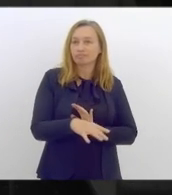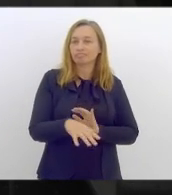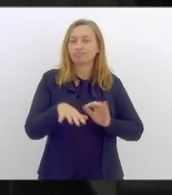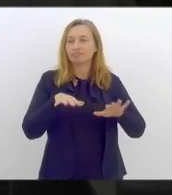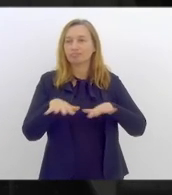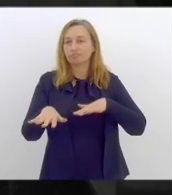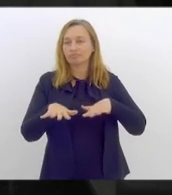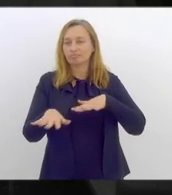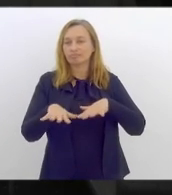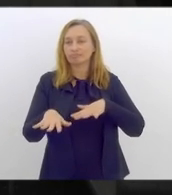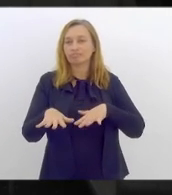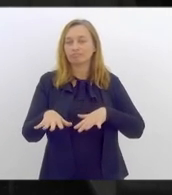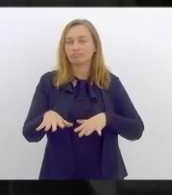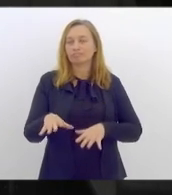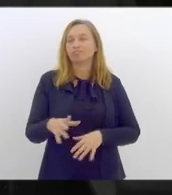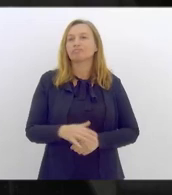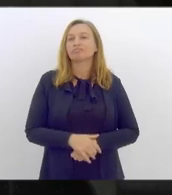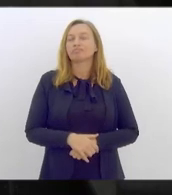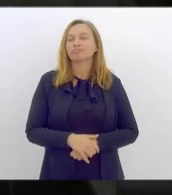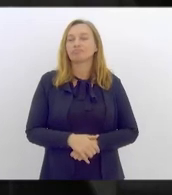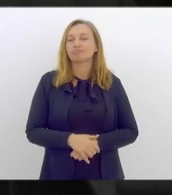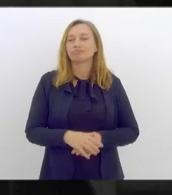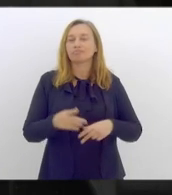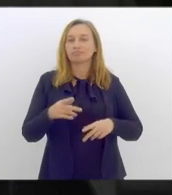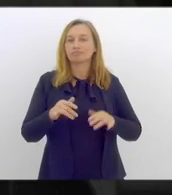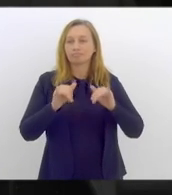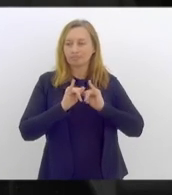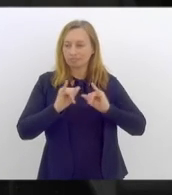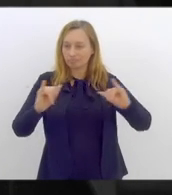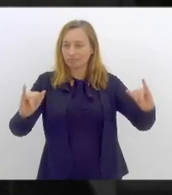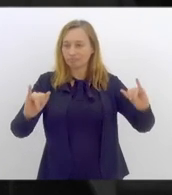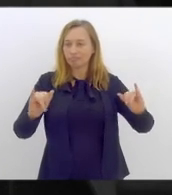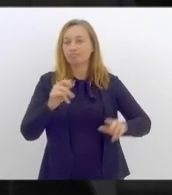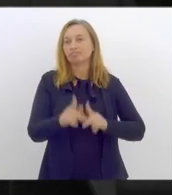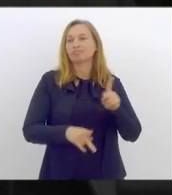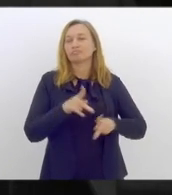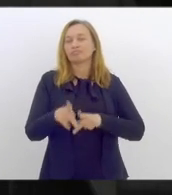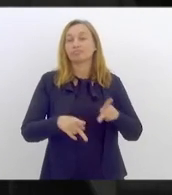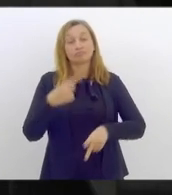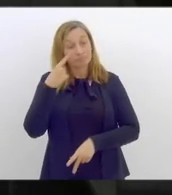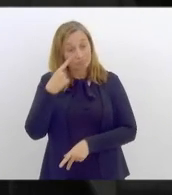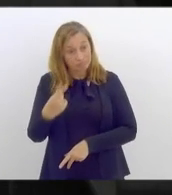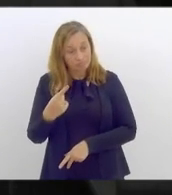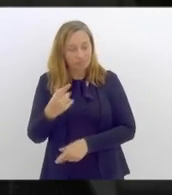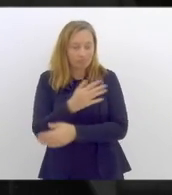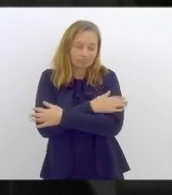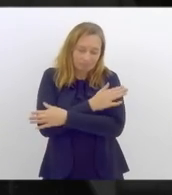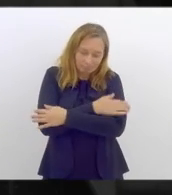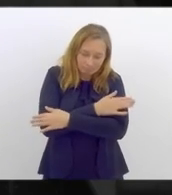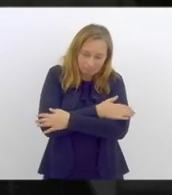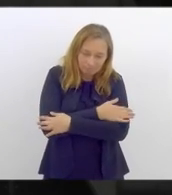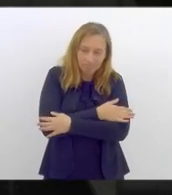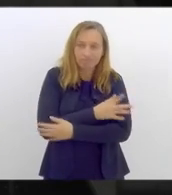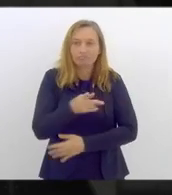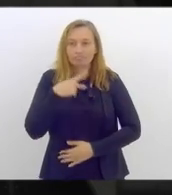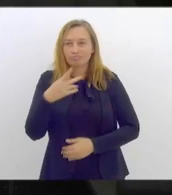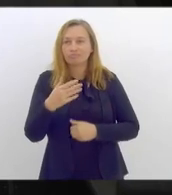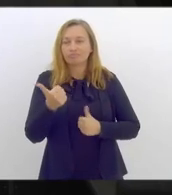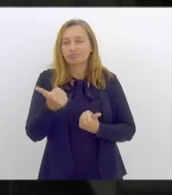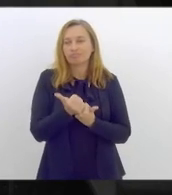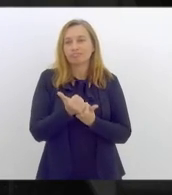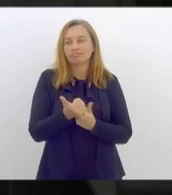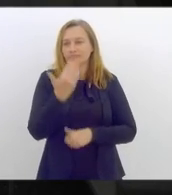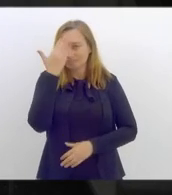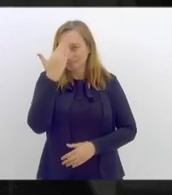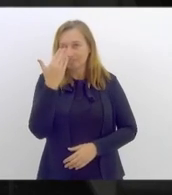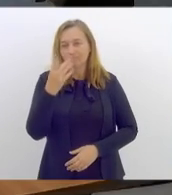carro de som que o Lula fez para aclamação geral da população que eu assistia que queria abraçá-lo que manifestava ali o seu apoio era